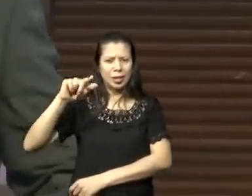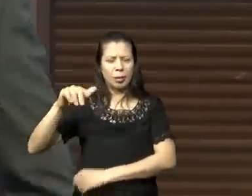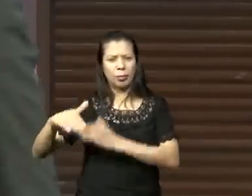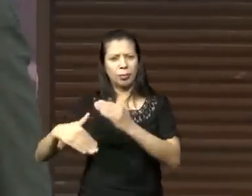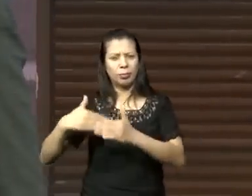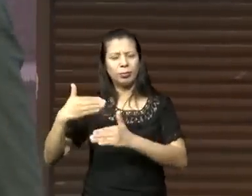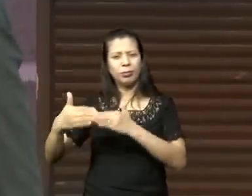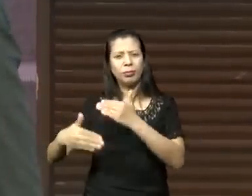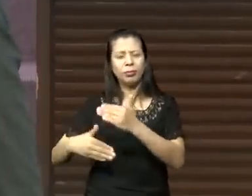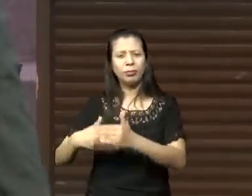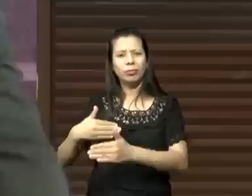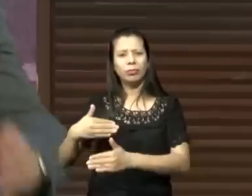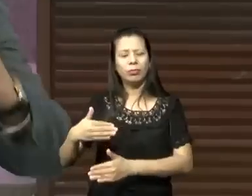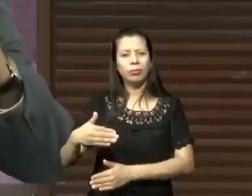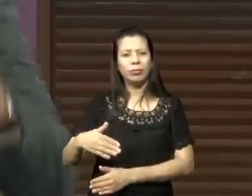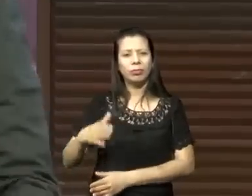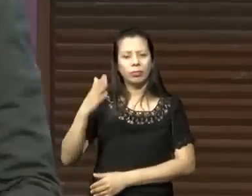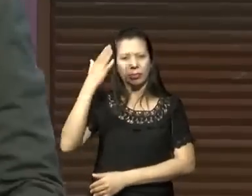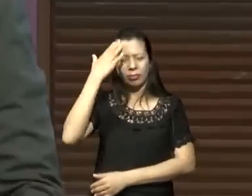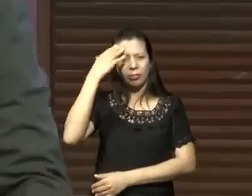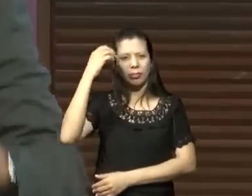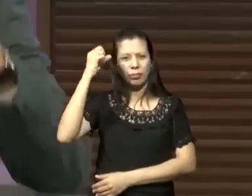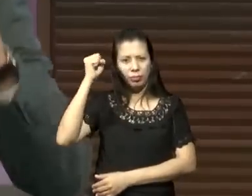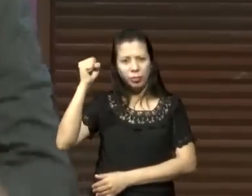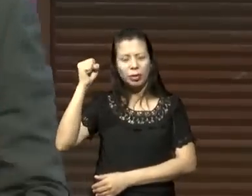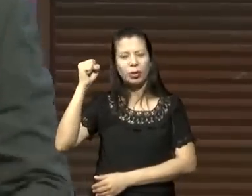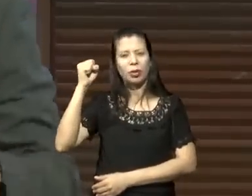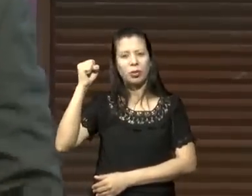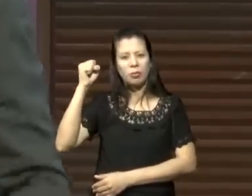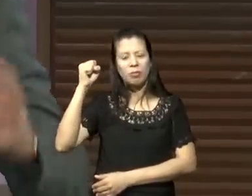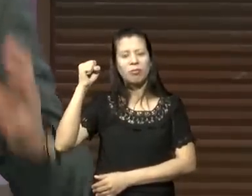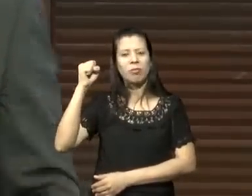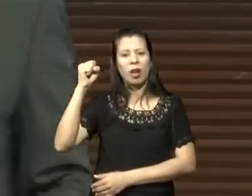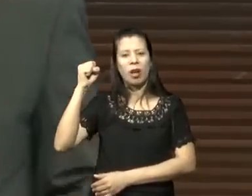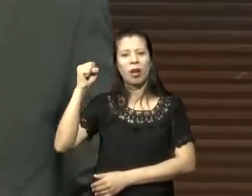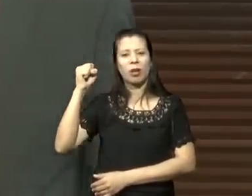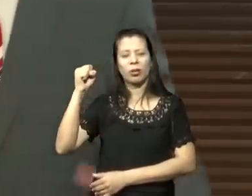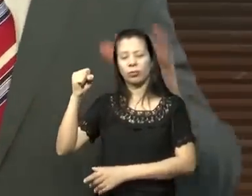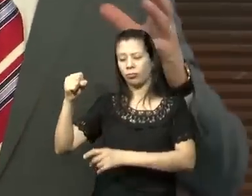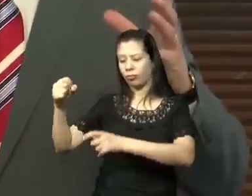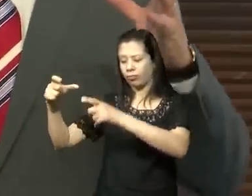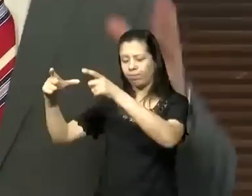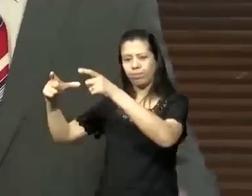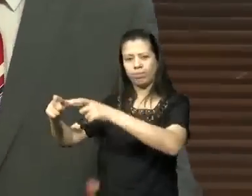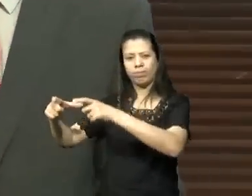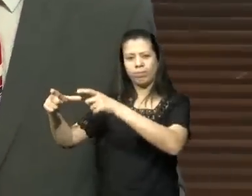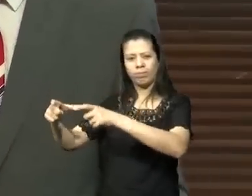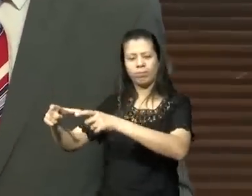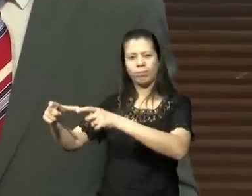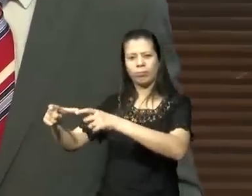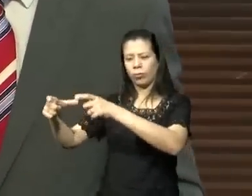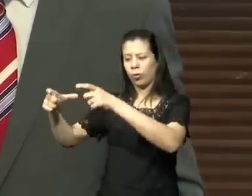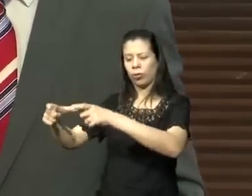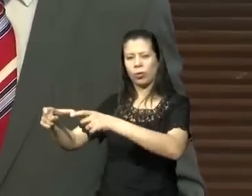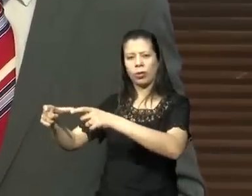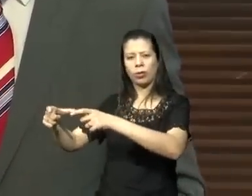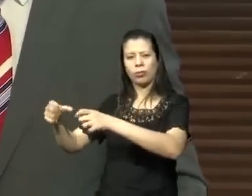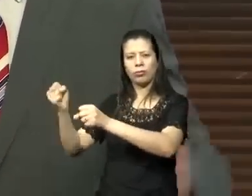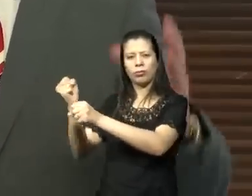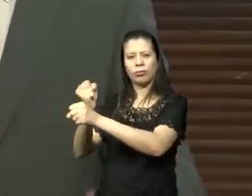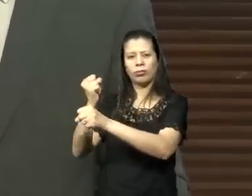o Santuário e ali exatamente sobre a pedra do Monte Moriá estava o Shekinah